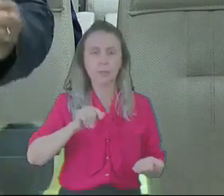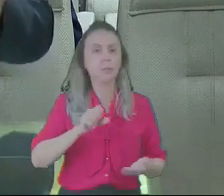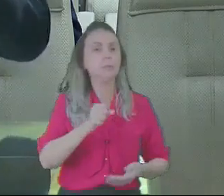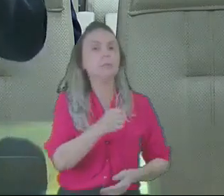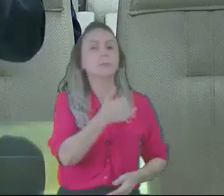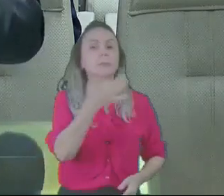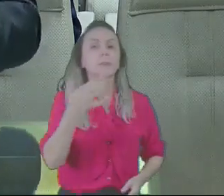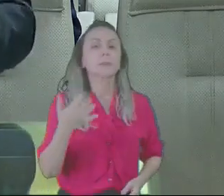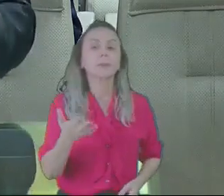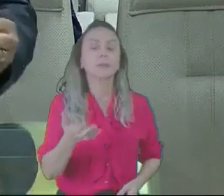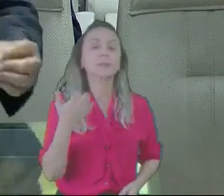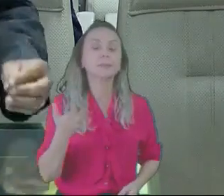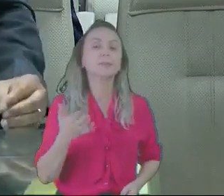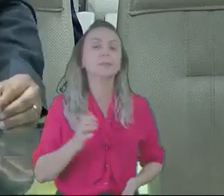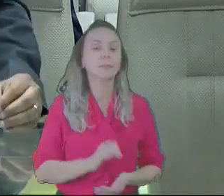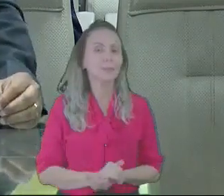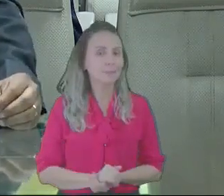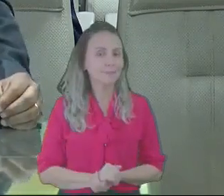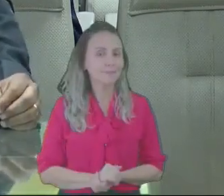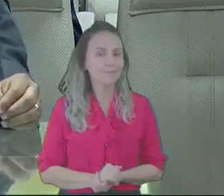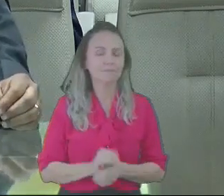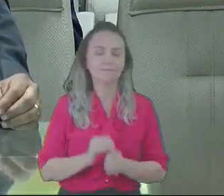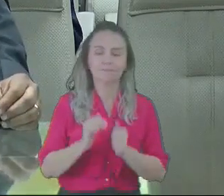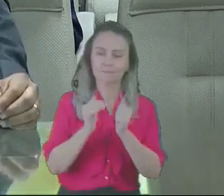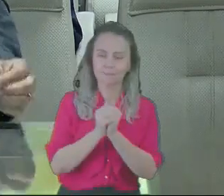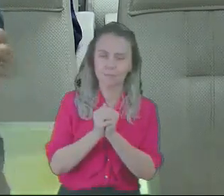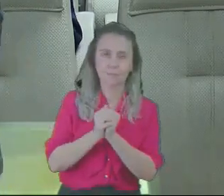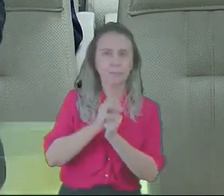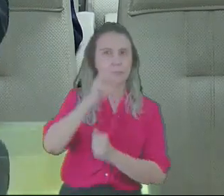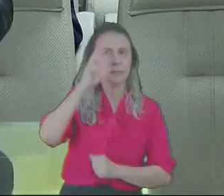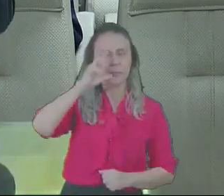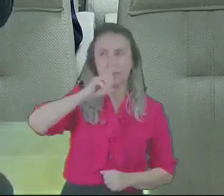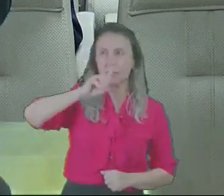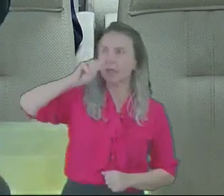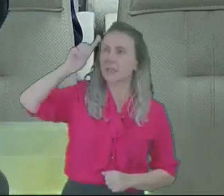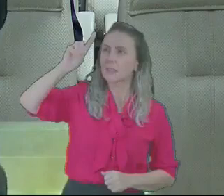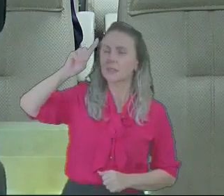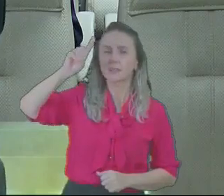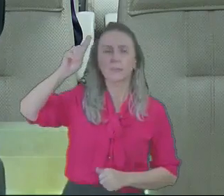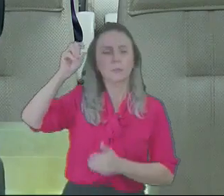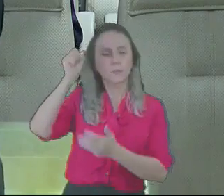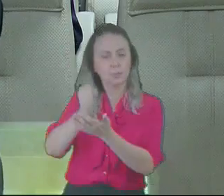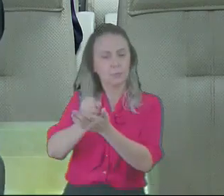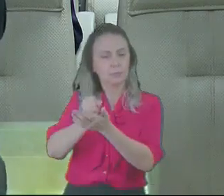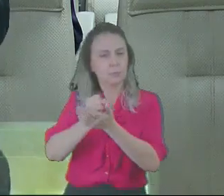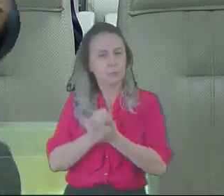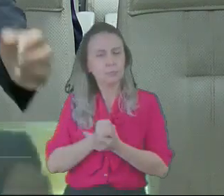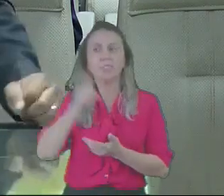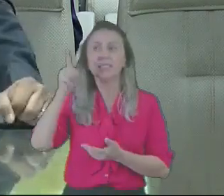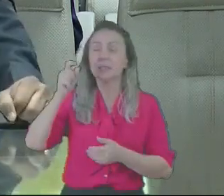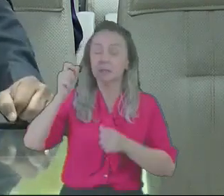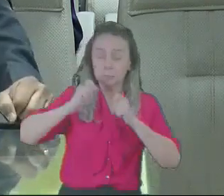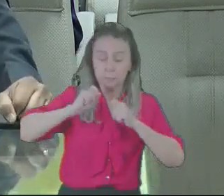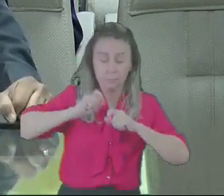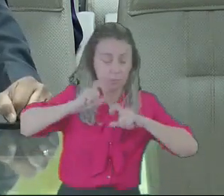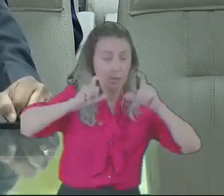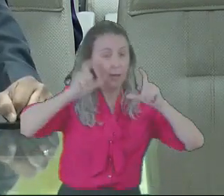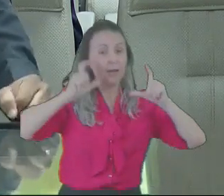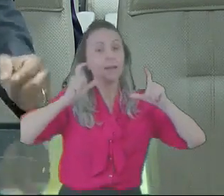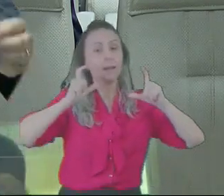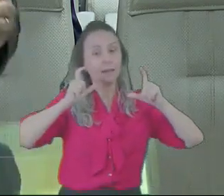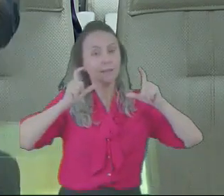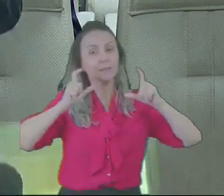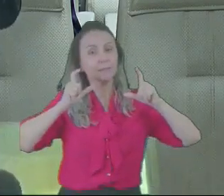o que Deus desta noite nos ajude o que Deus nesta noite nos desperte na sua presença